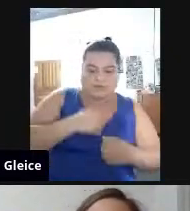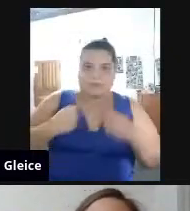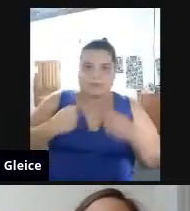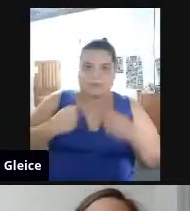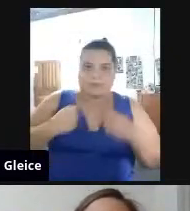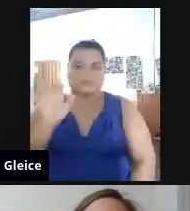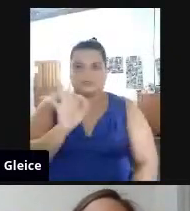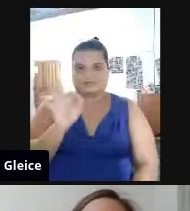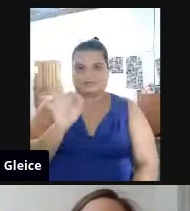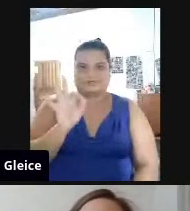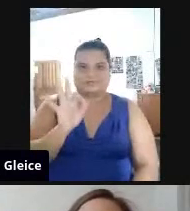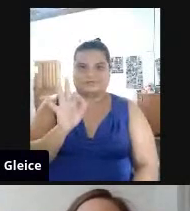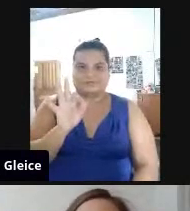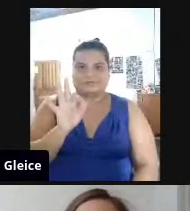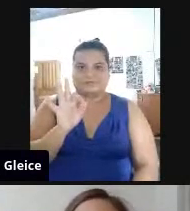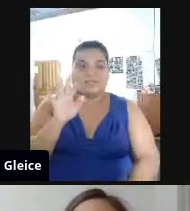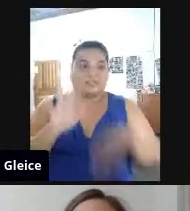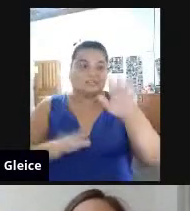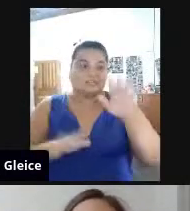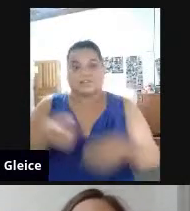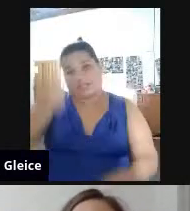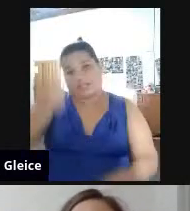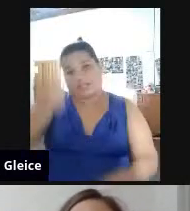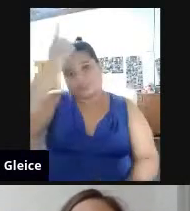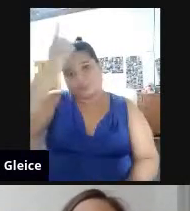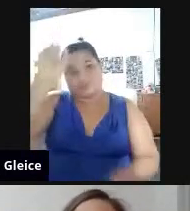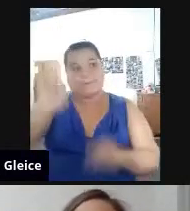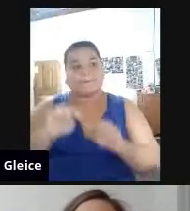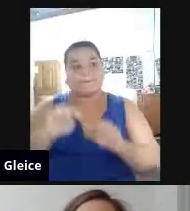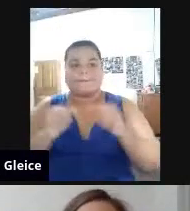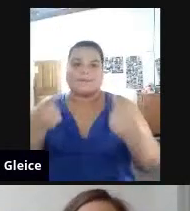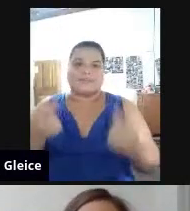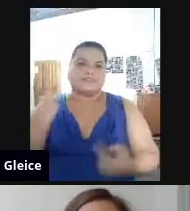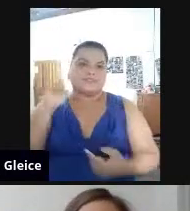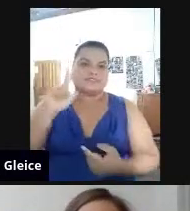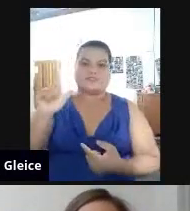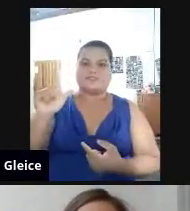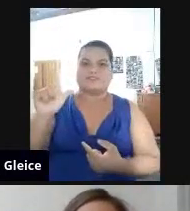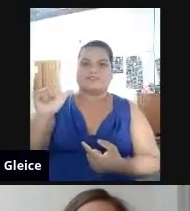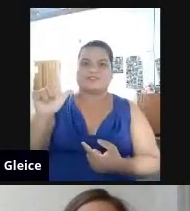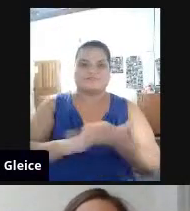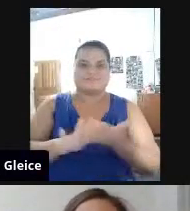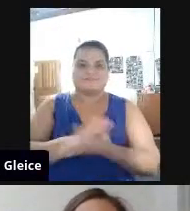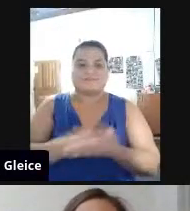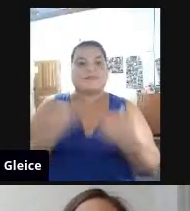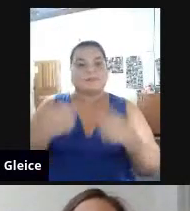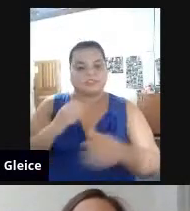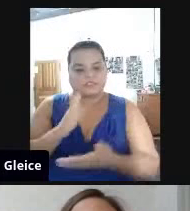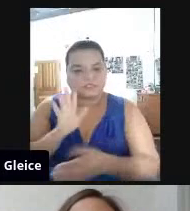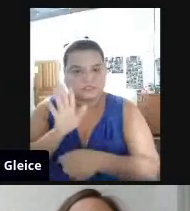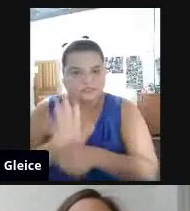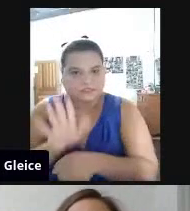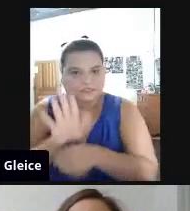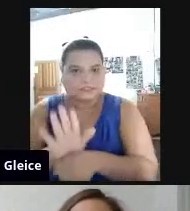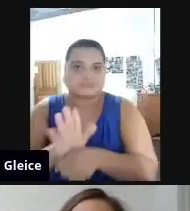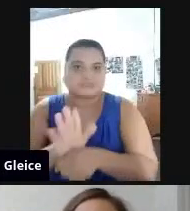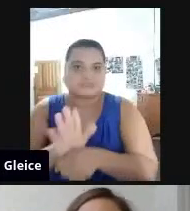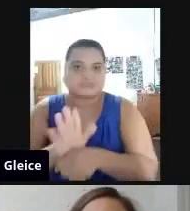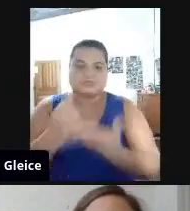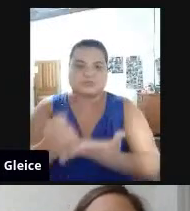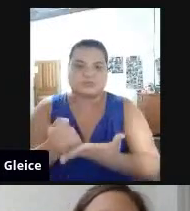vezes já adulto, mas que demanda ajuda para a realização dessas tarefas básicas, certo? Então, quanto maior o